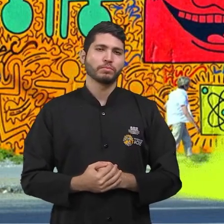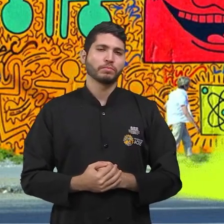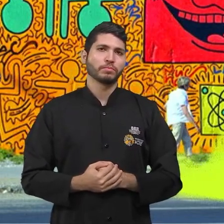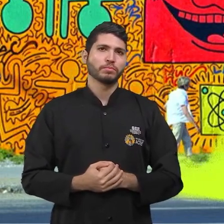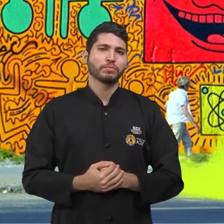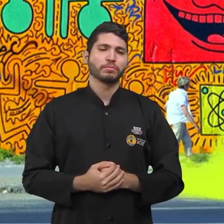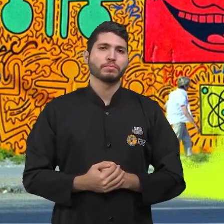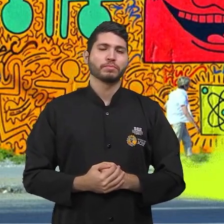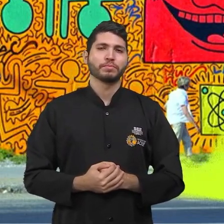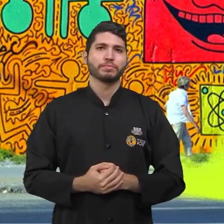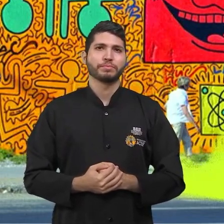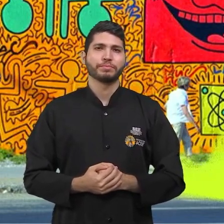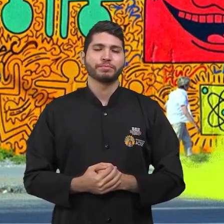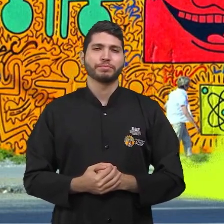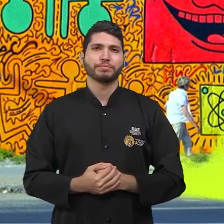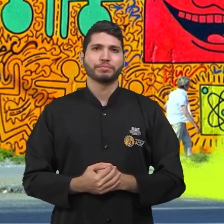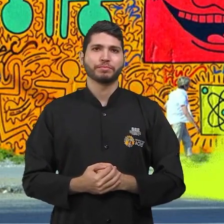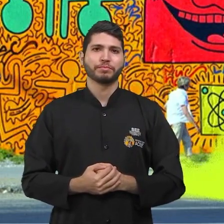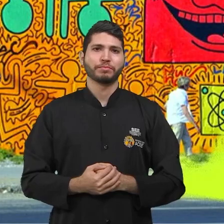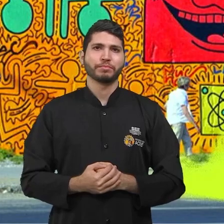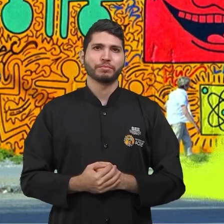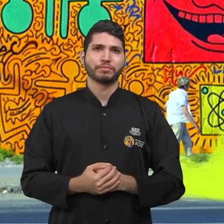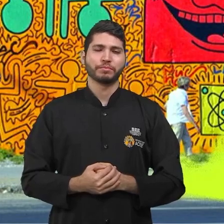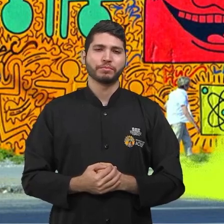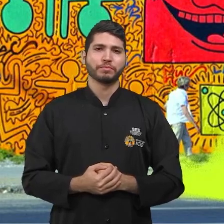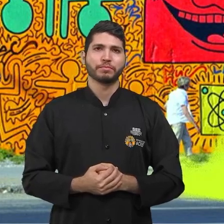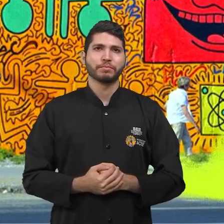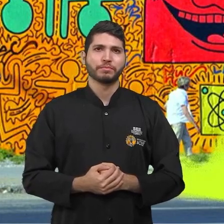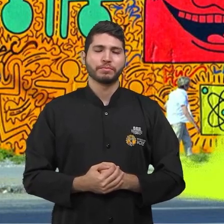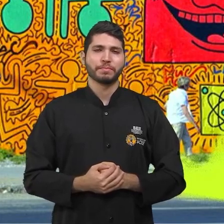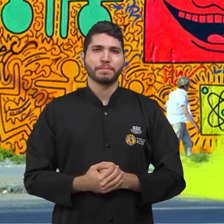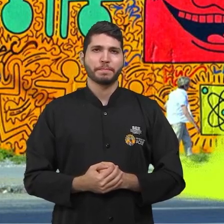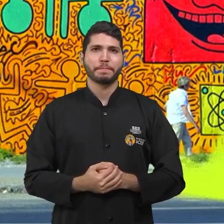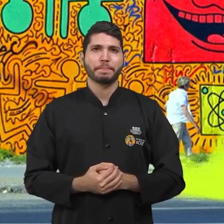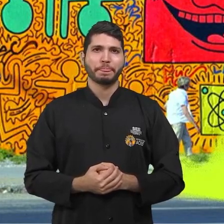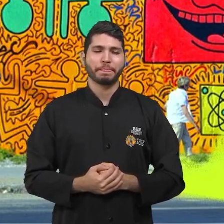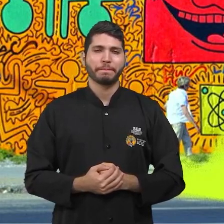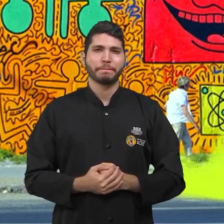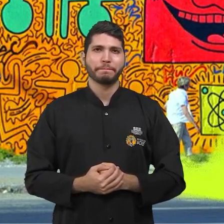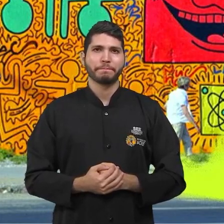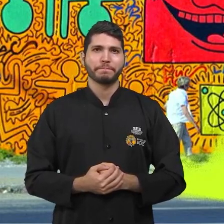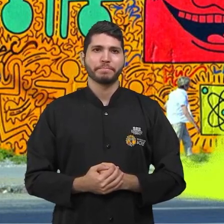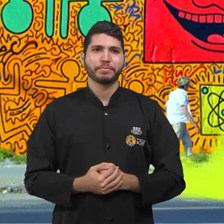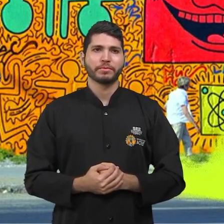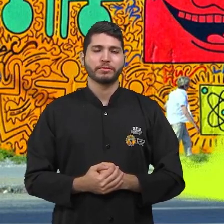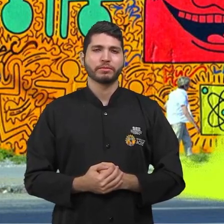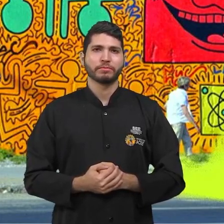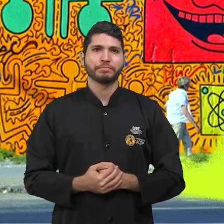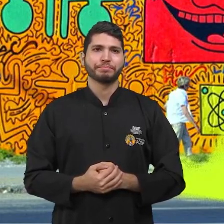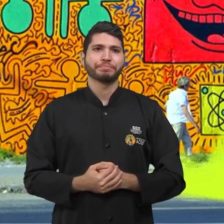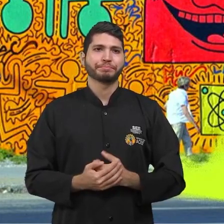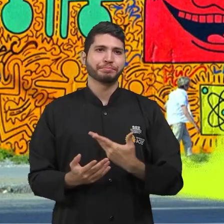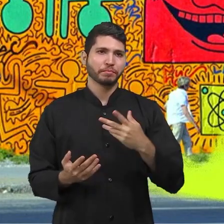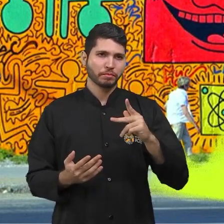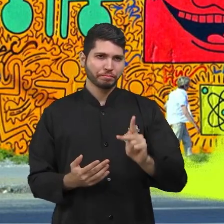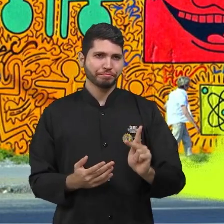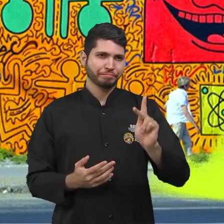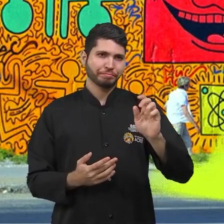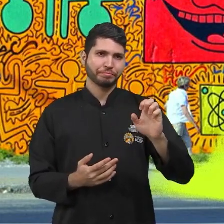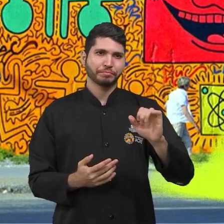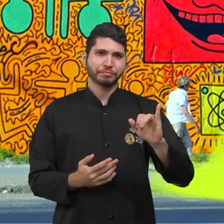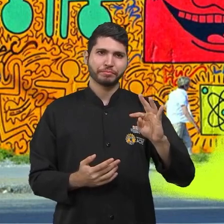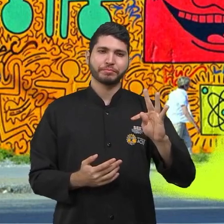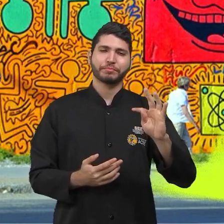está interagindo com a sociedade, tá bom? Então, Kate trouxe essa